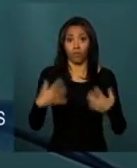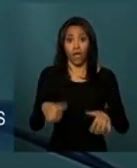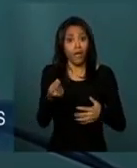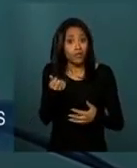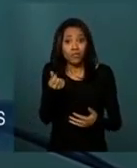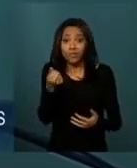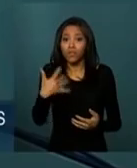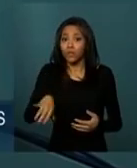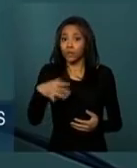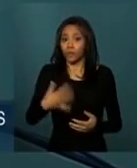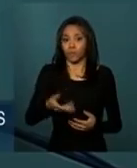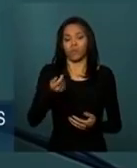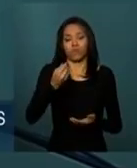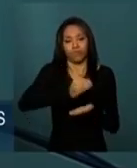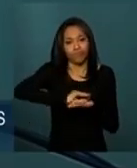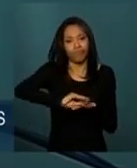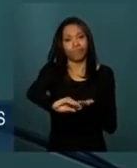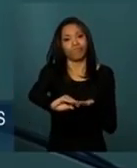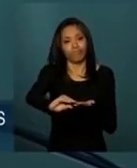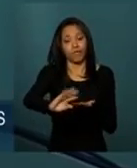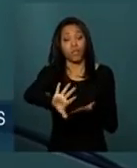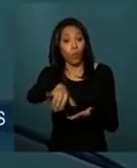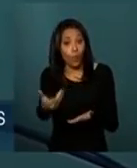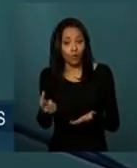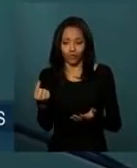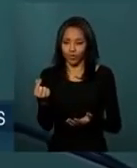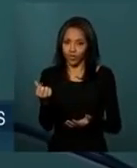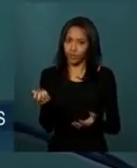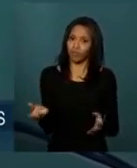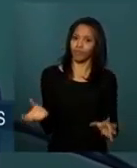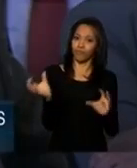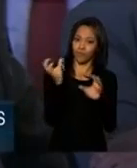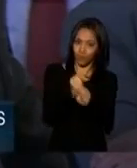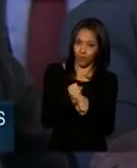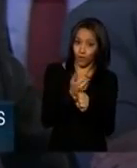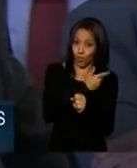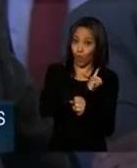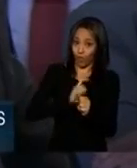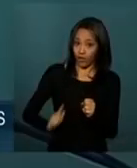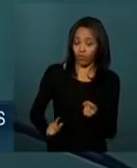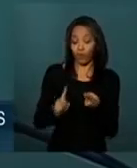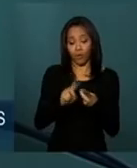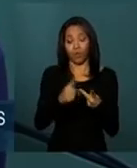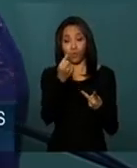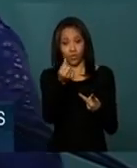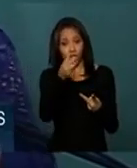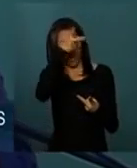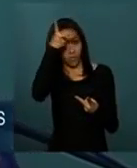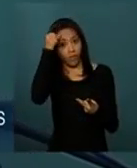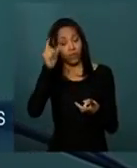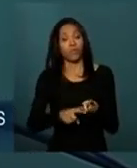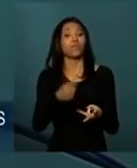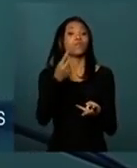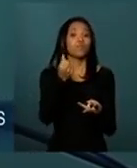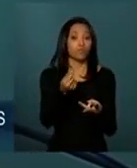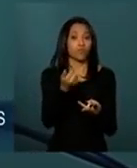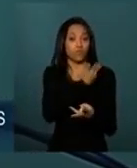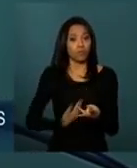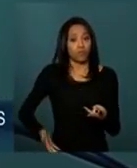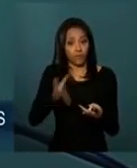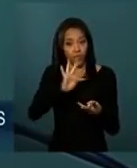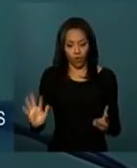dinheiro que é necessário. Então, quando junto o dinheiro do governador, o dinheiro do prefeito e o dinheiro do